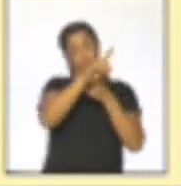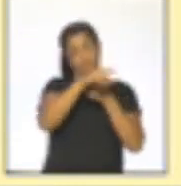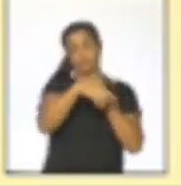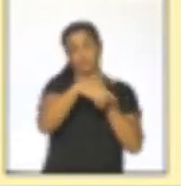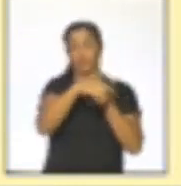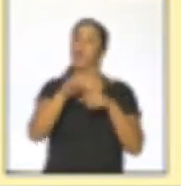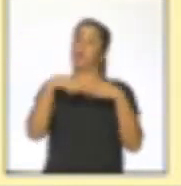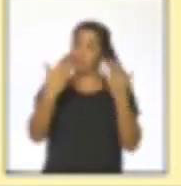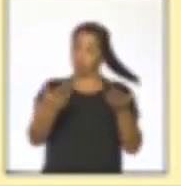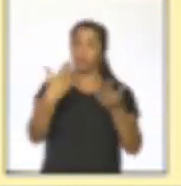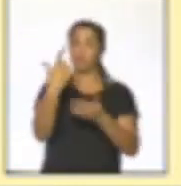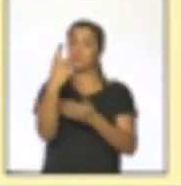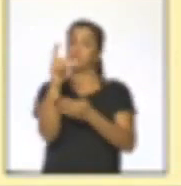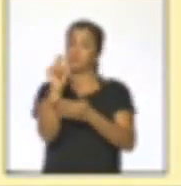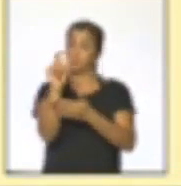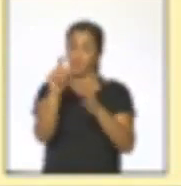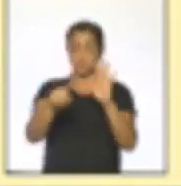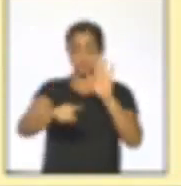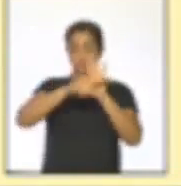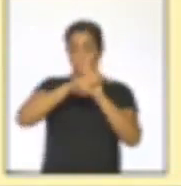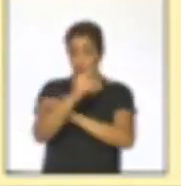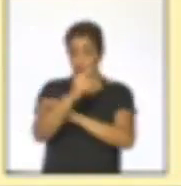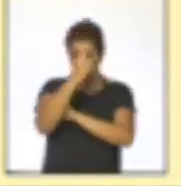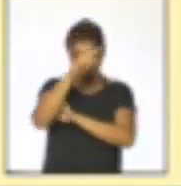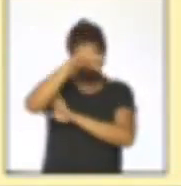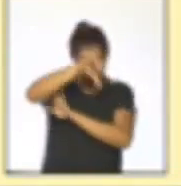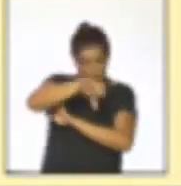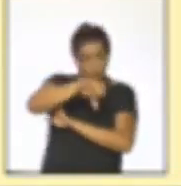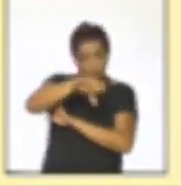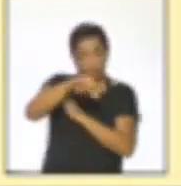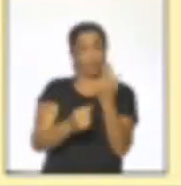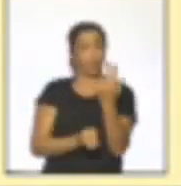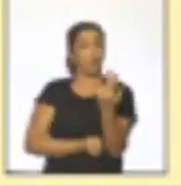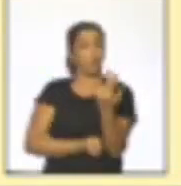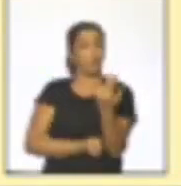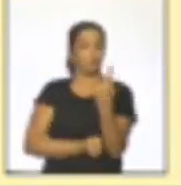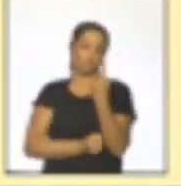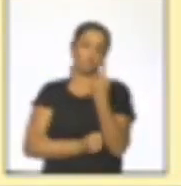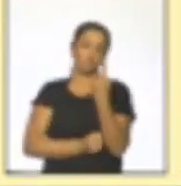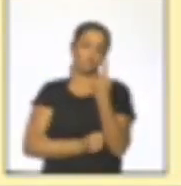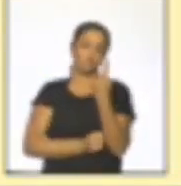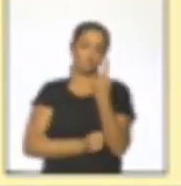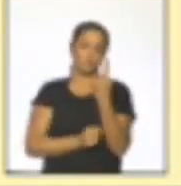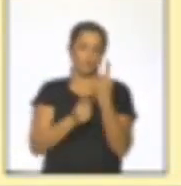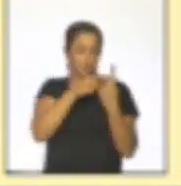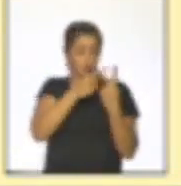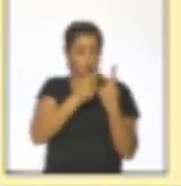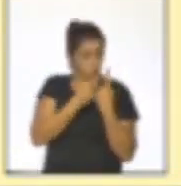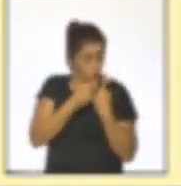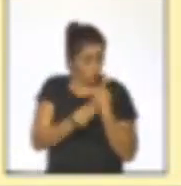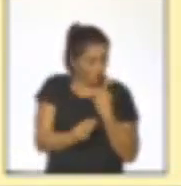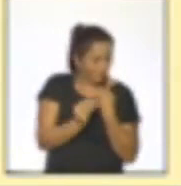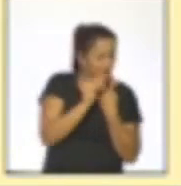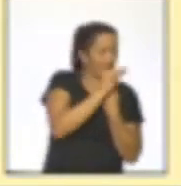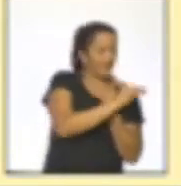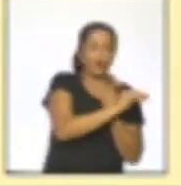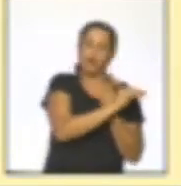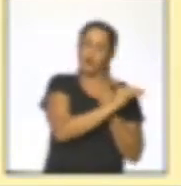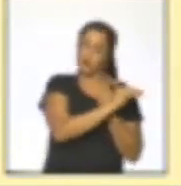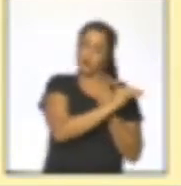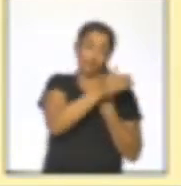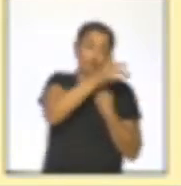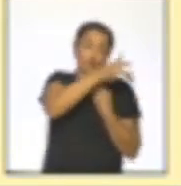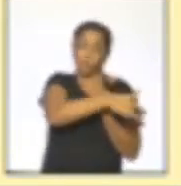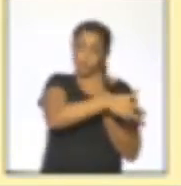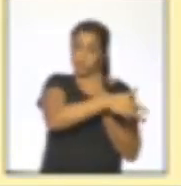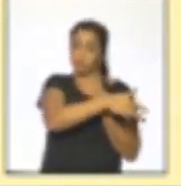Então, 10 menos o 9. 10 menos o 9 sobra